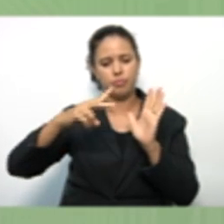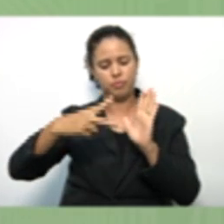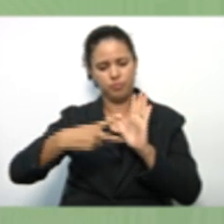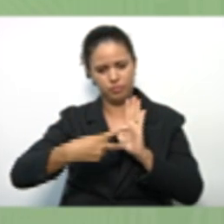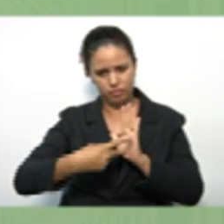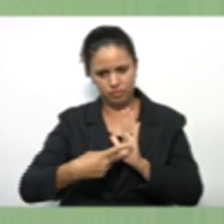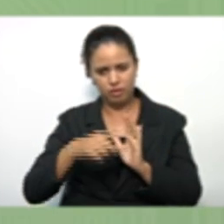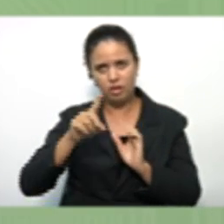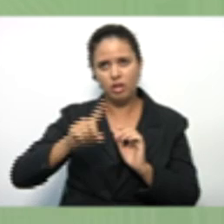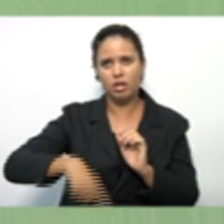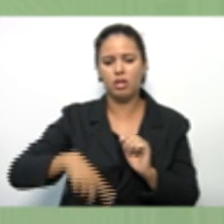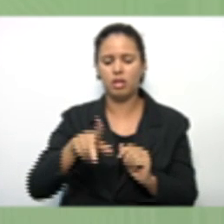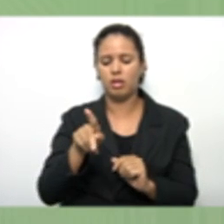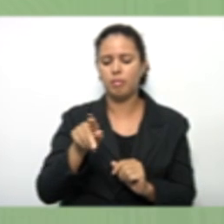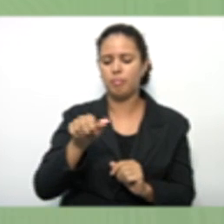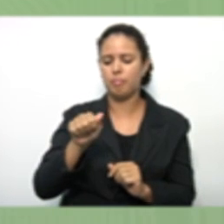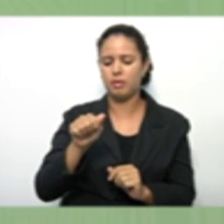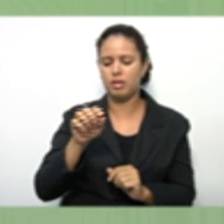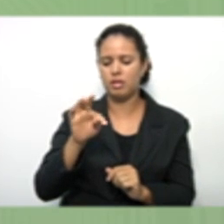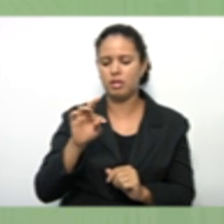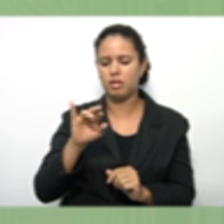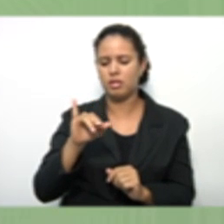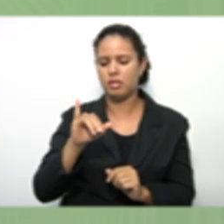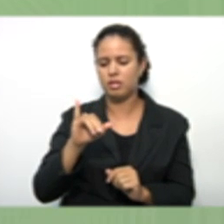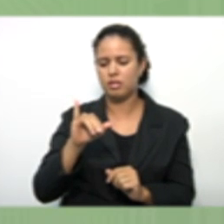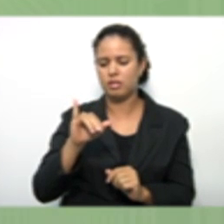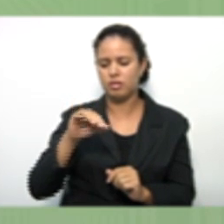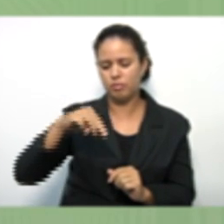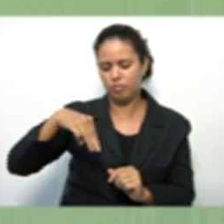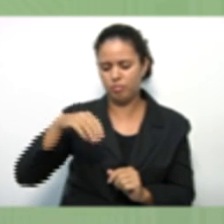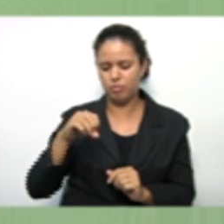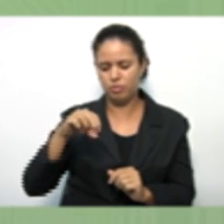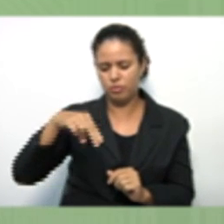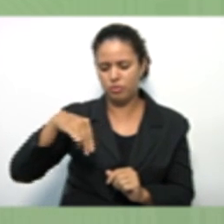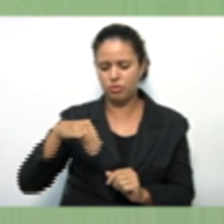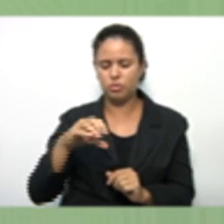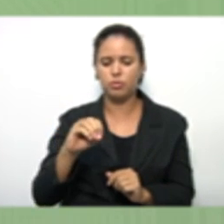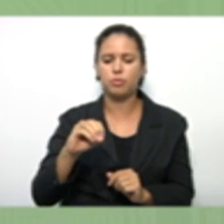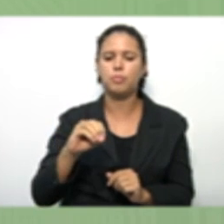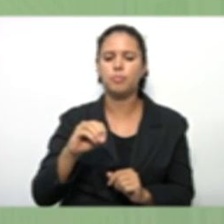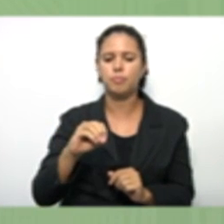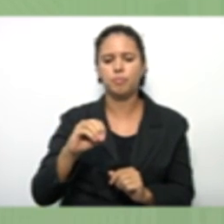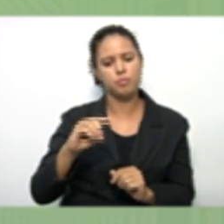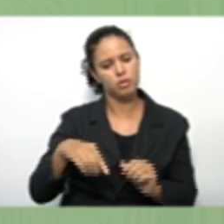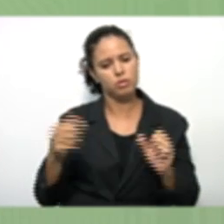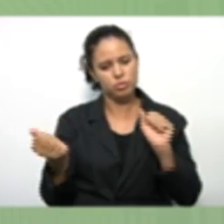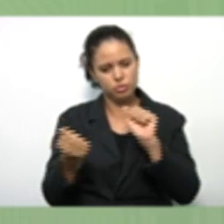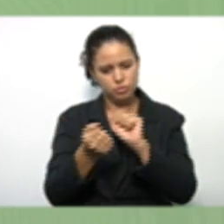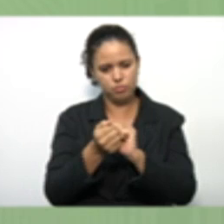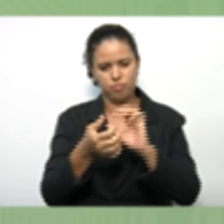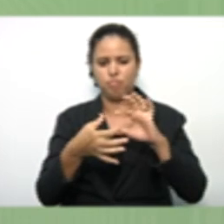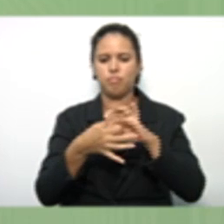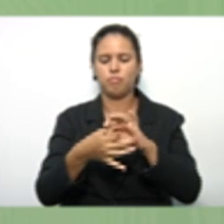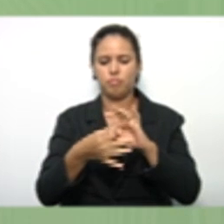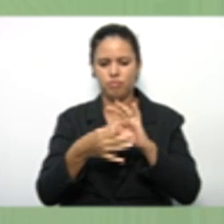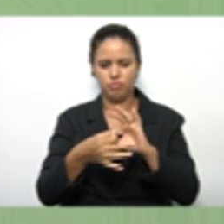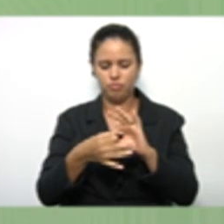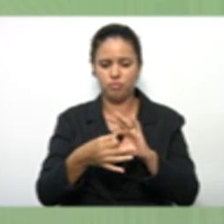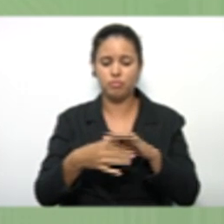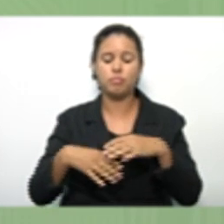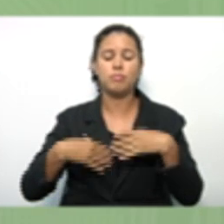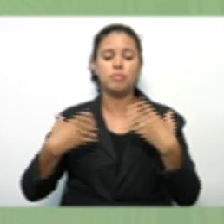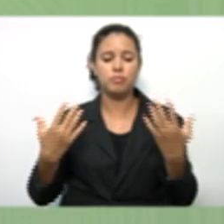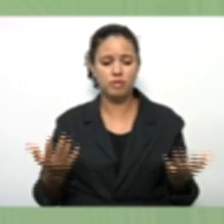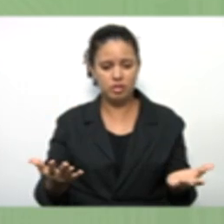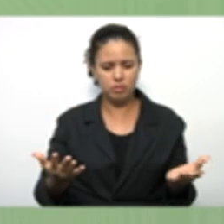com a pessoa que tem sobre ele poderes de administração e disponibilidade. Ou seja, são os